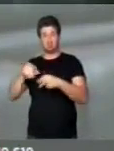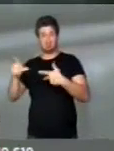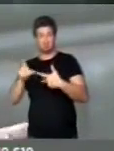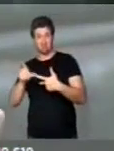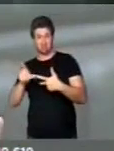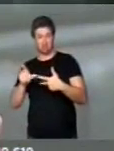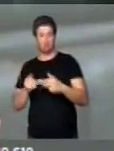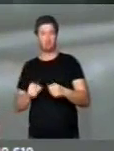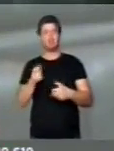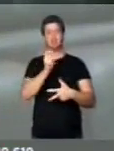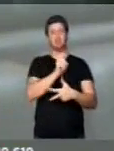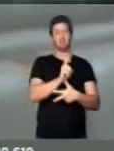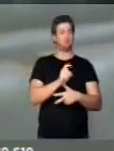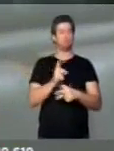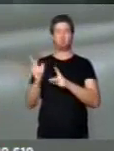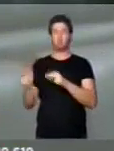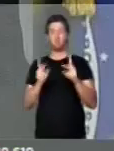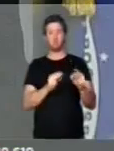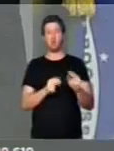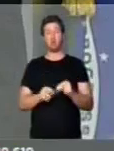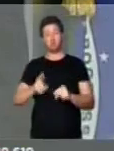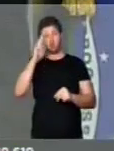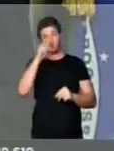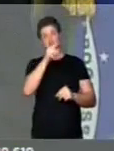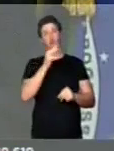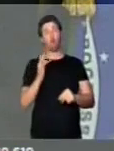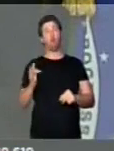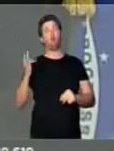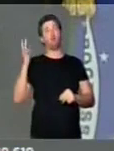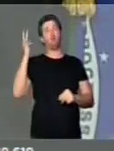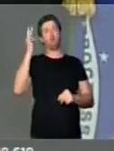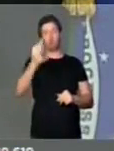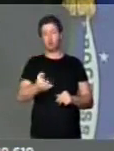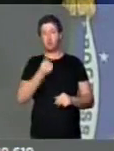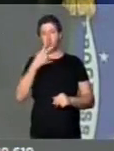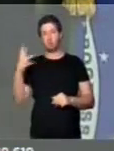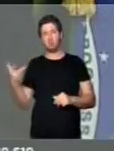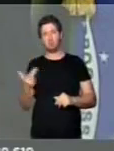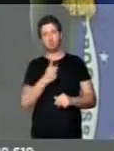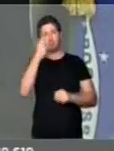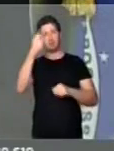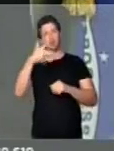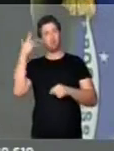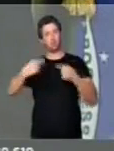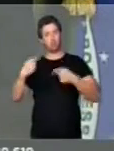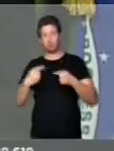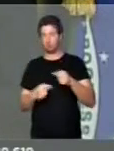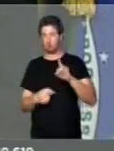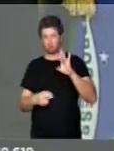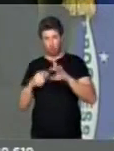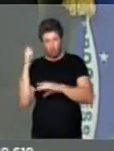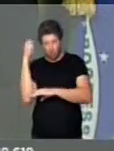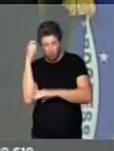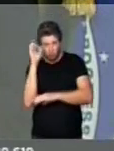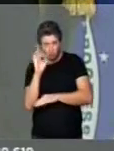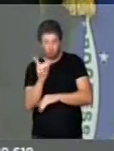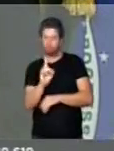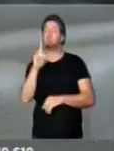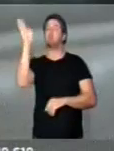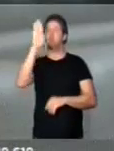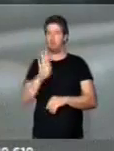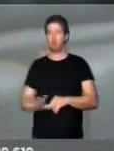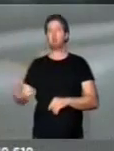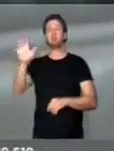quer seja do Executivo. Vossa Excelência tem um futuro muito grande na política, não só do Rio Grande do Sul, mas também